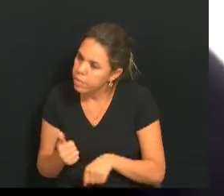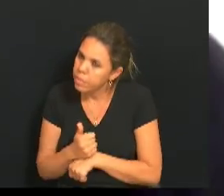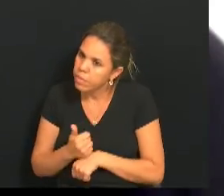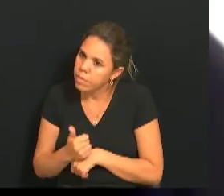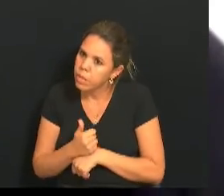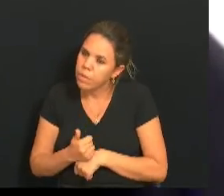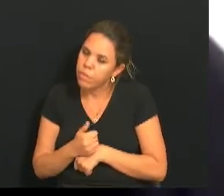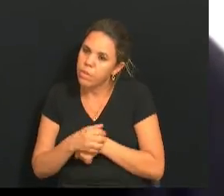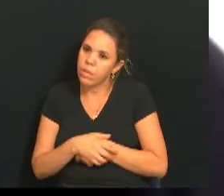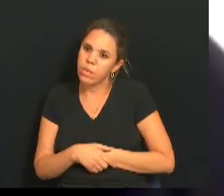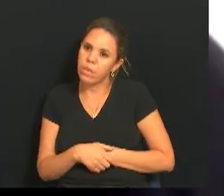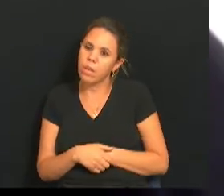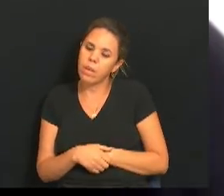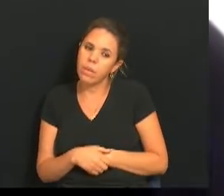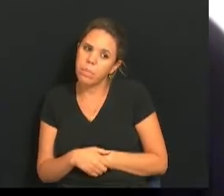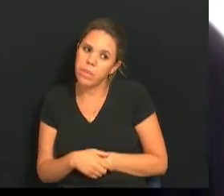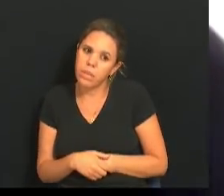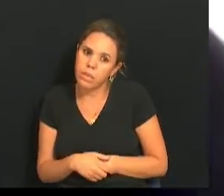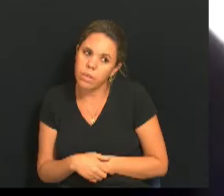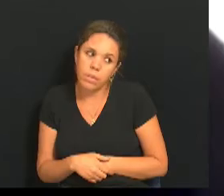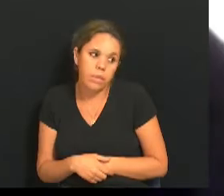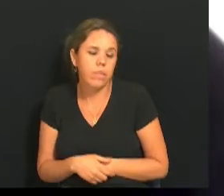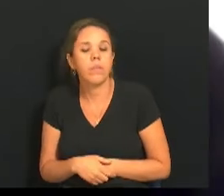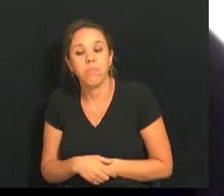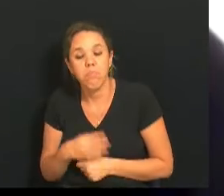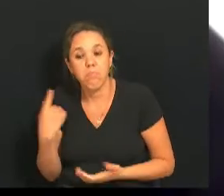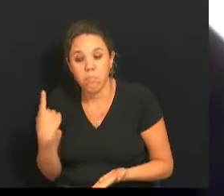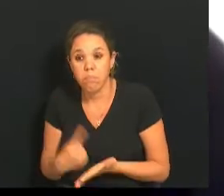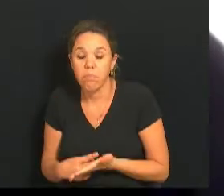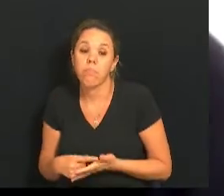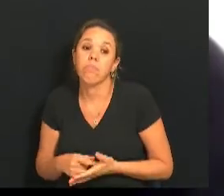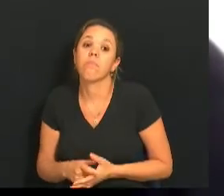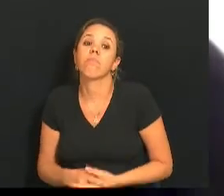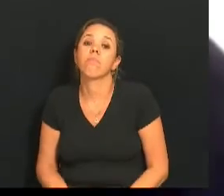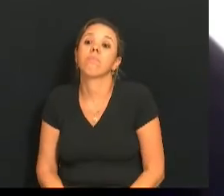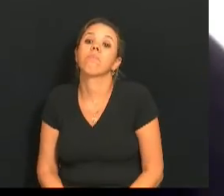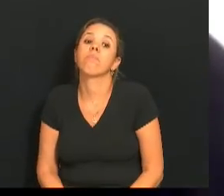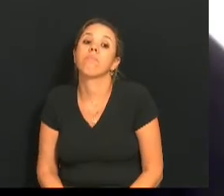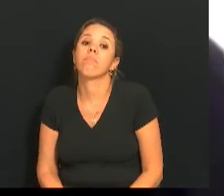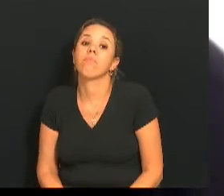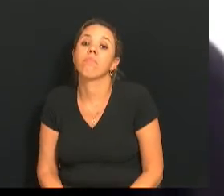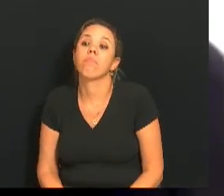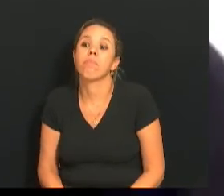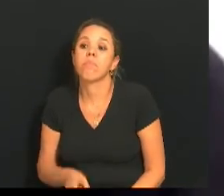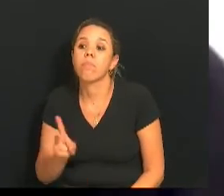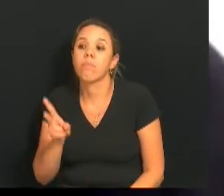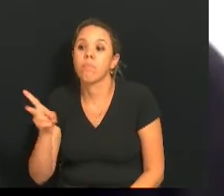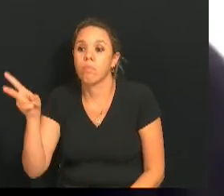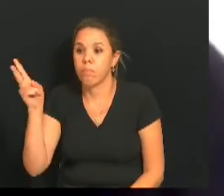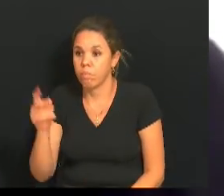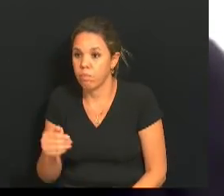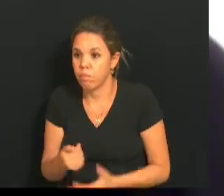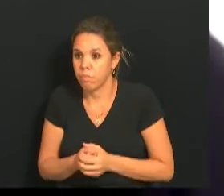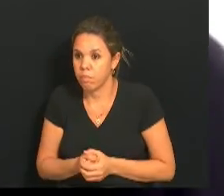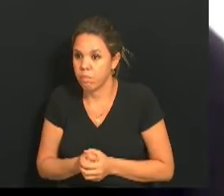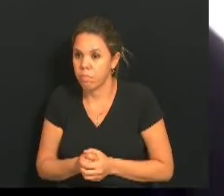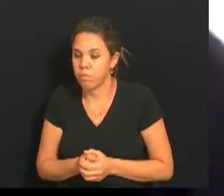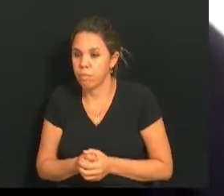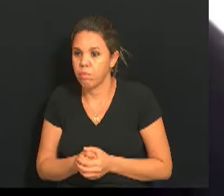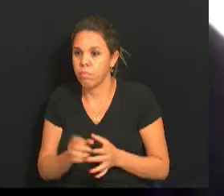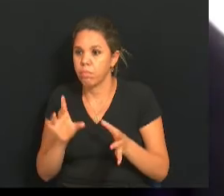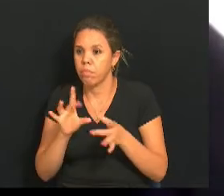rede com bastante compromisso. E a gente precisa manter essa sintonia. O